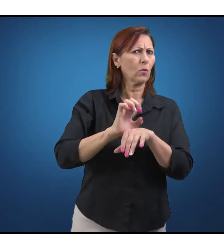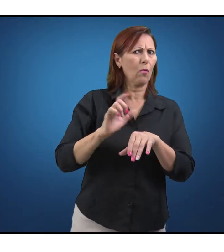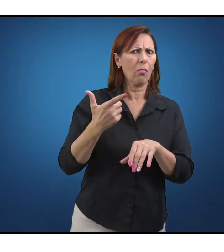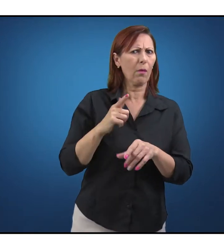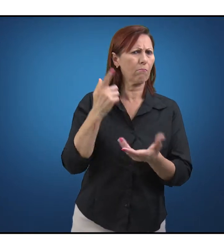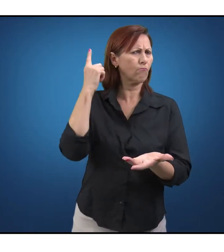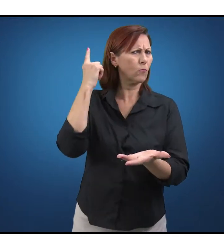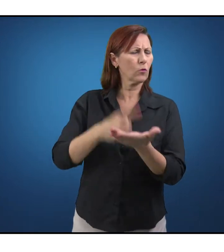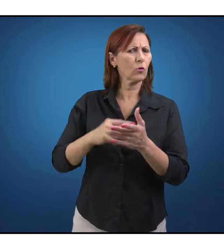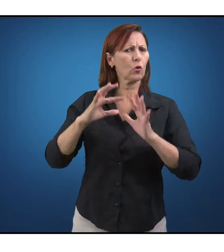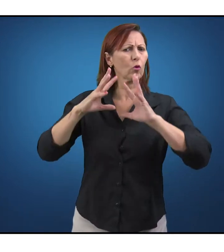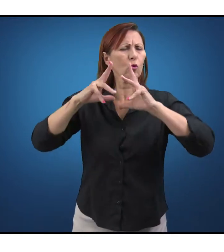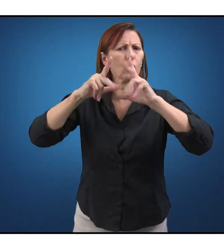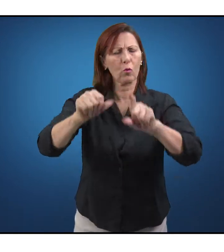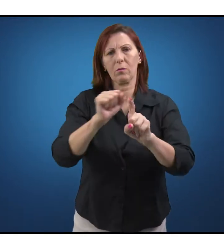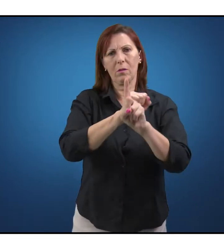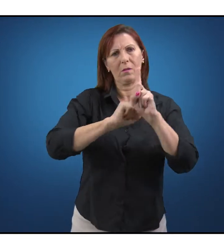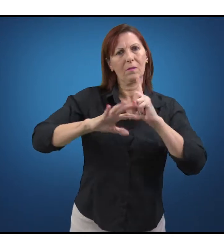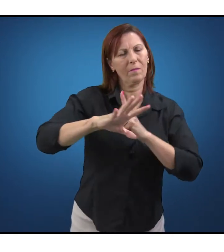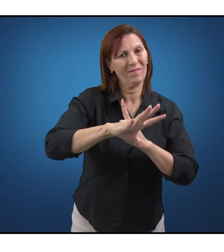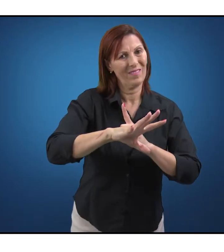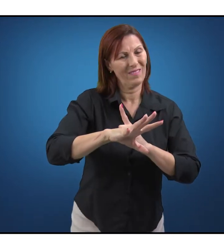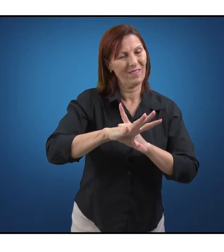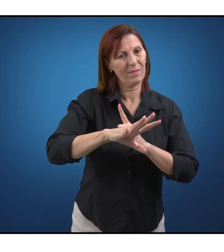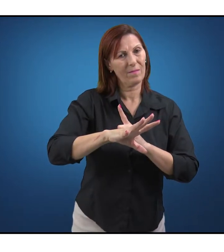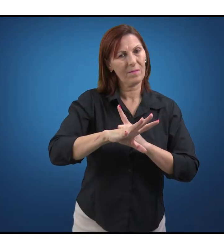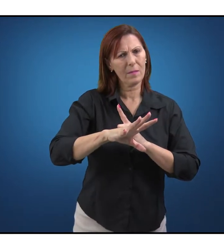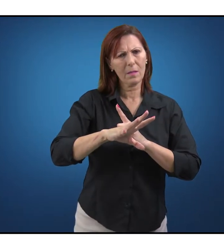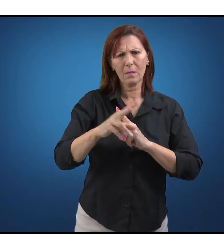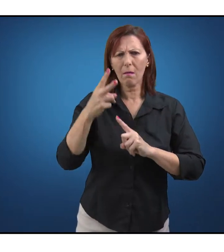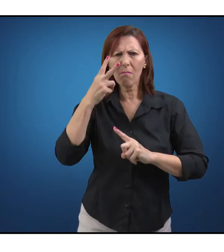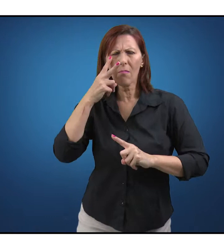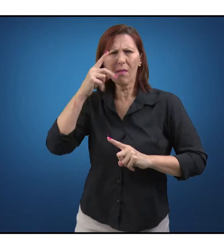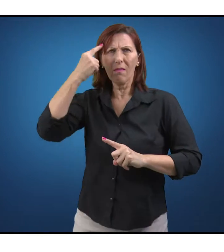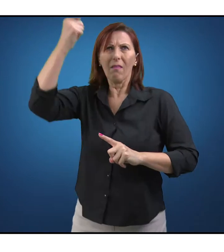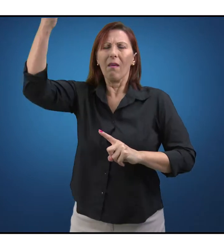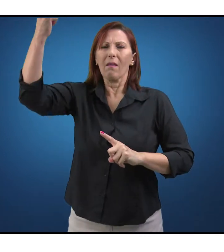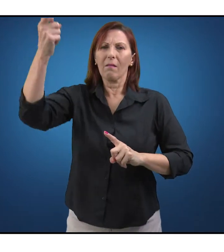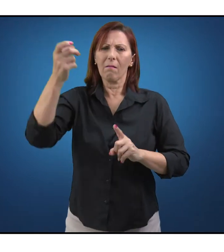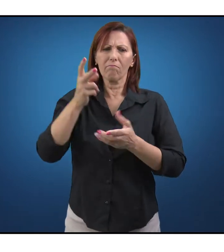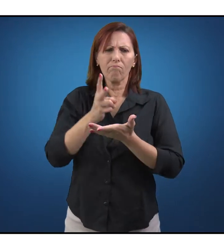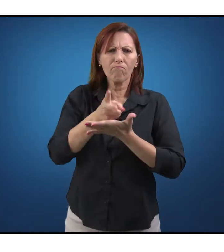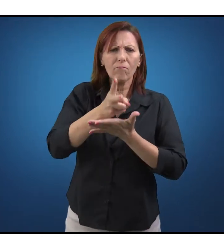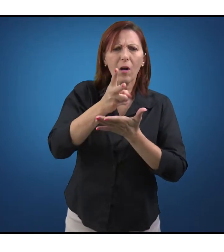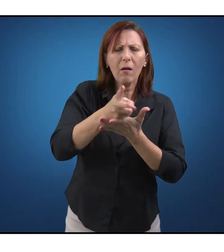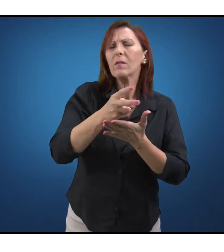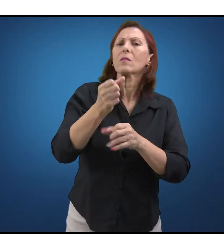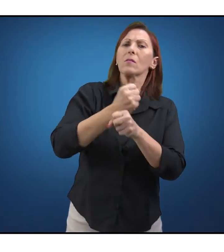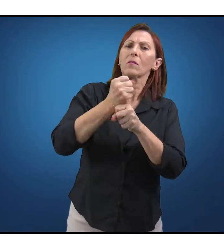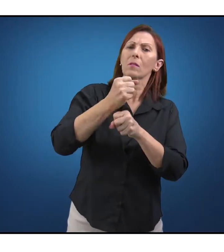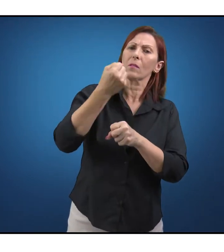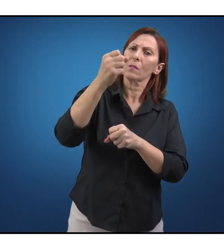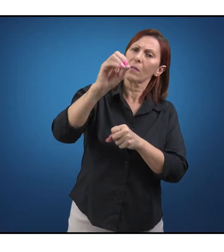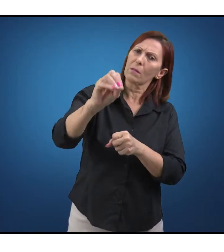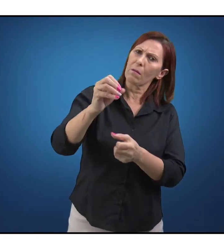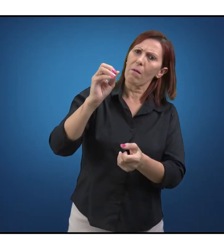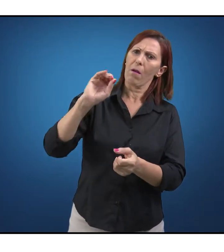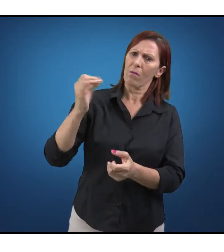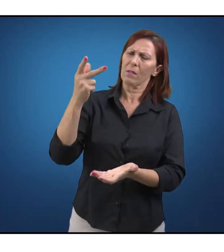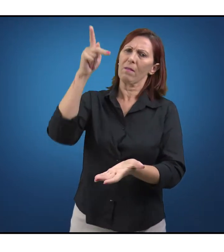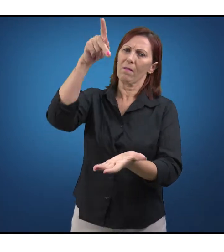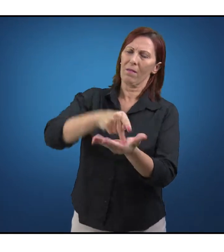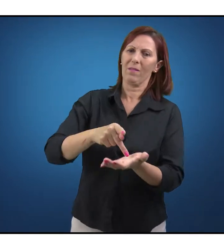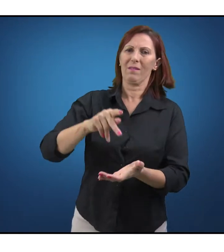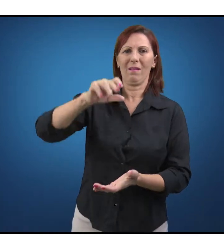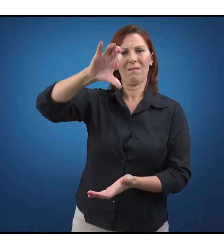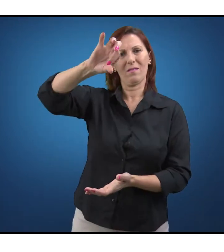demandas sociais. E essa dimensão, ela avança nos anos 80 e ela se efetiva nos anos